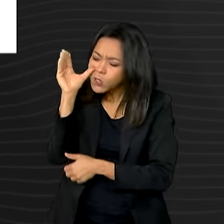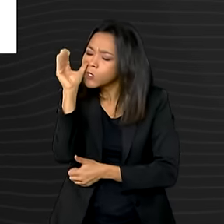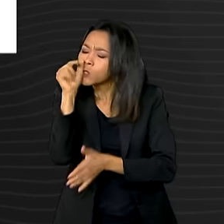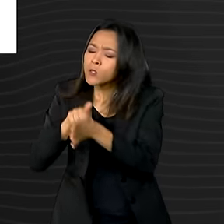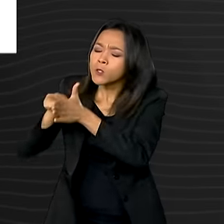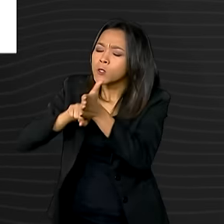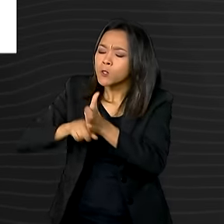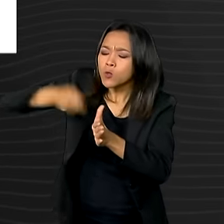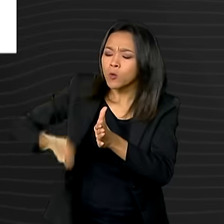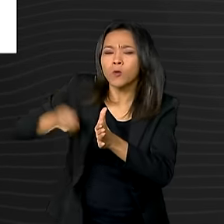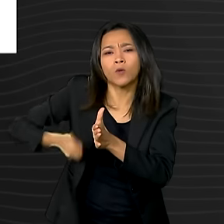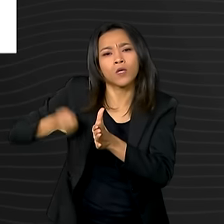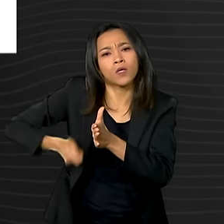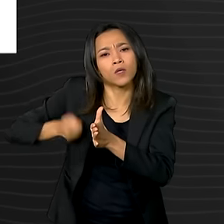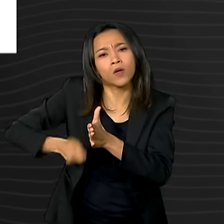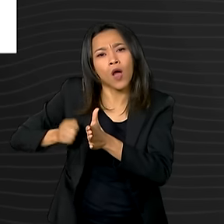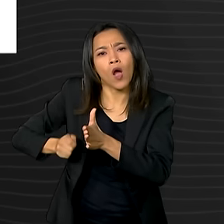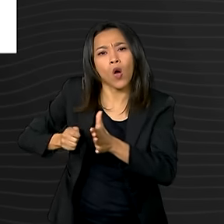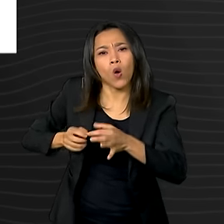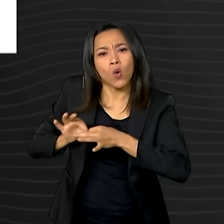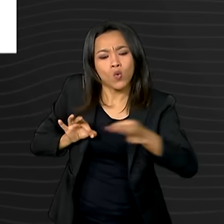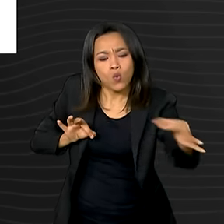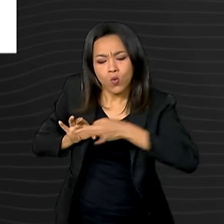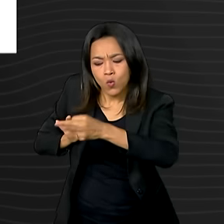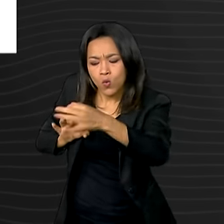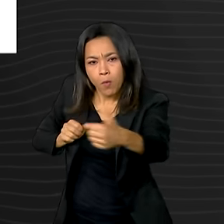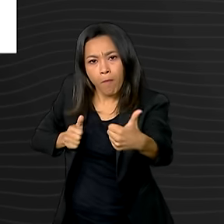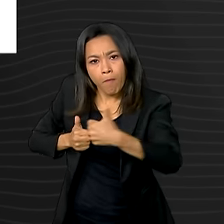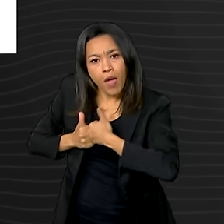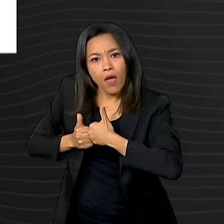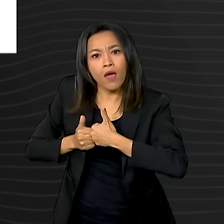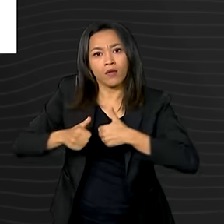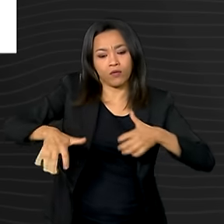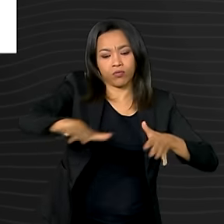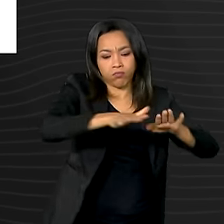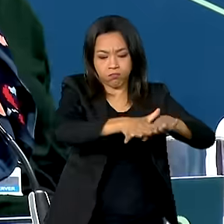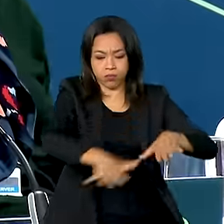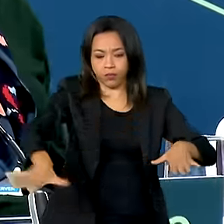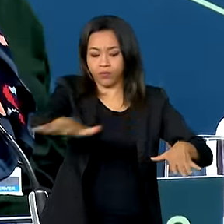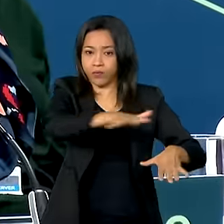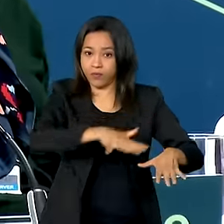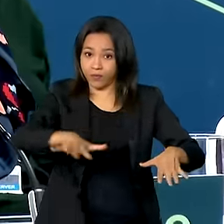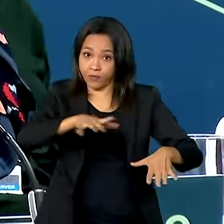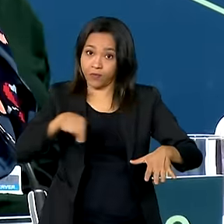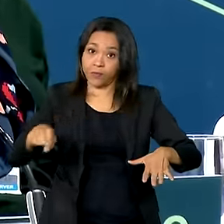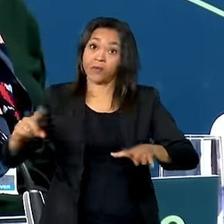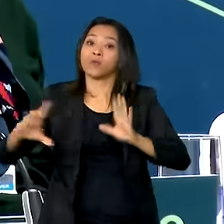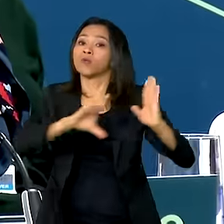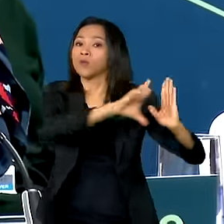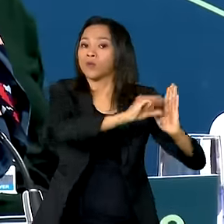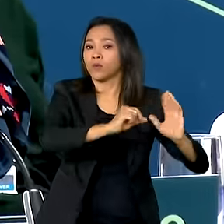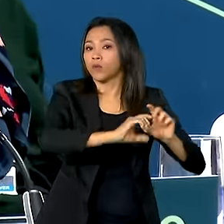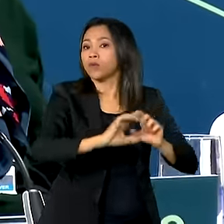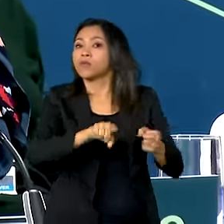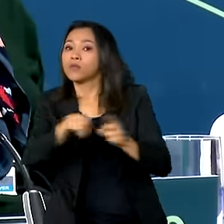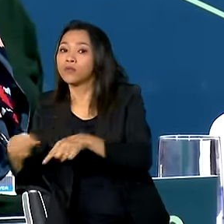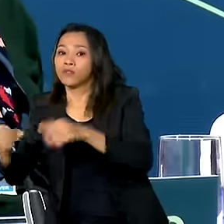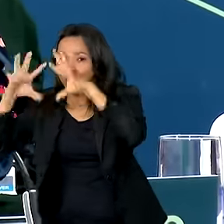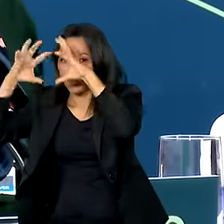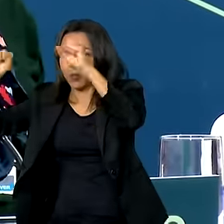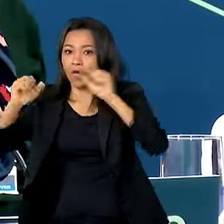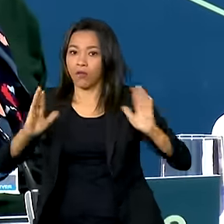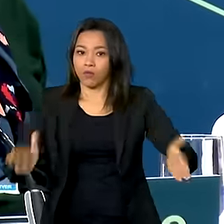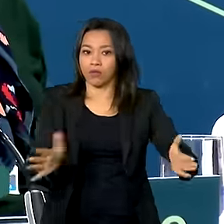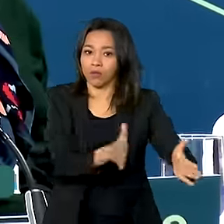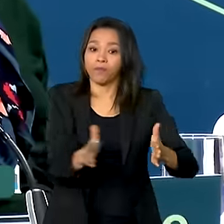as explosões no perímetro da Praça dos Três Poderes. No Azerbaijão, onde participa da COP29, o